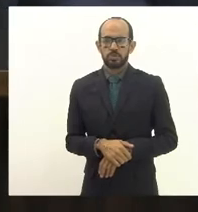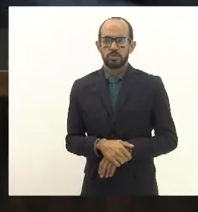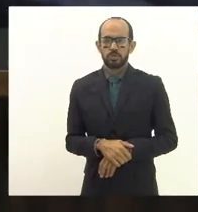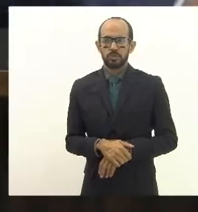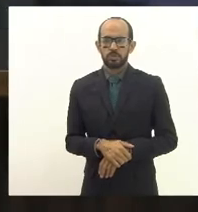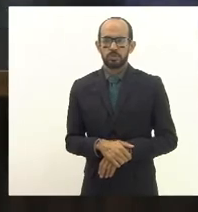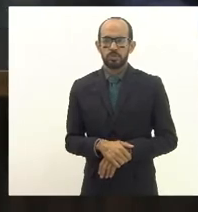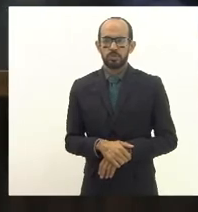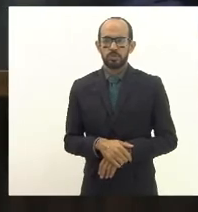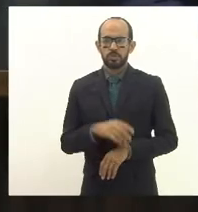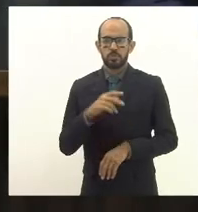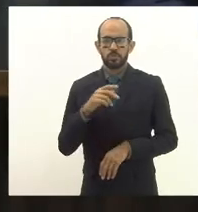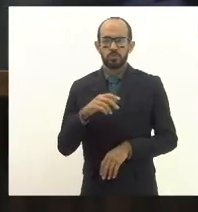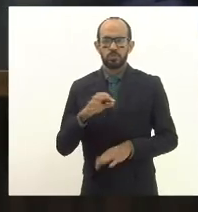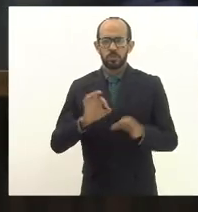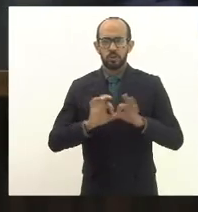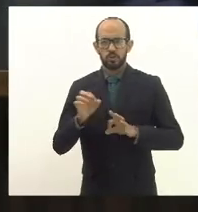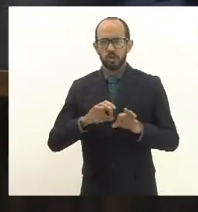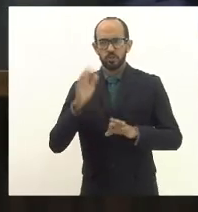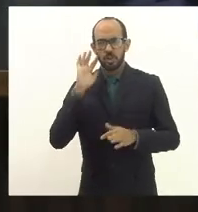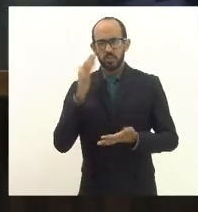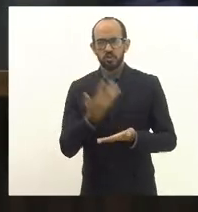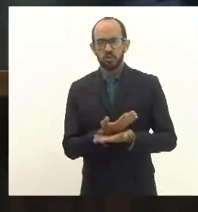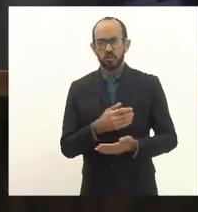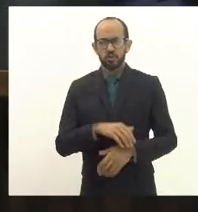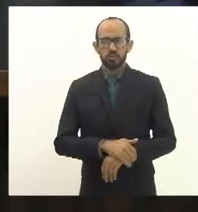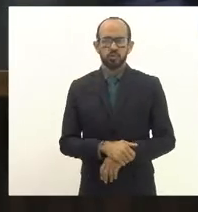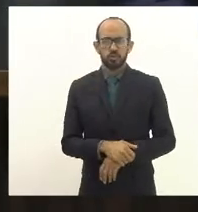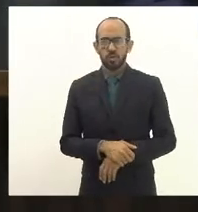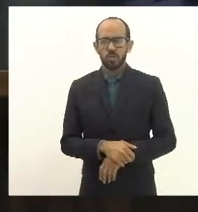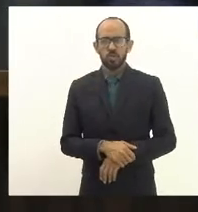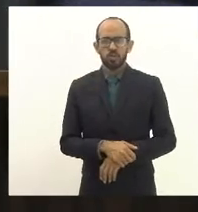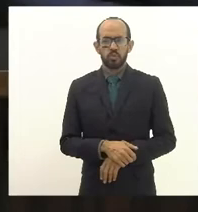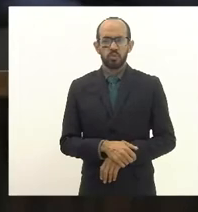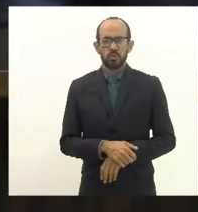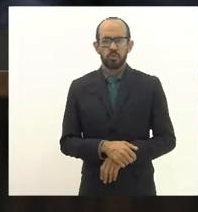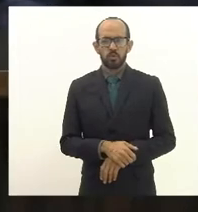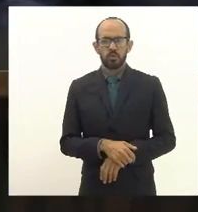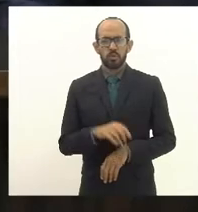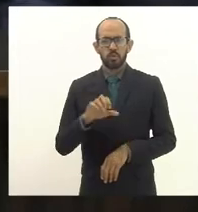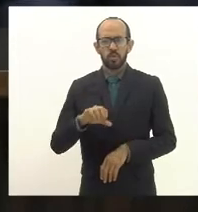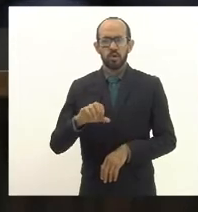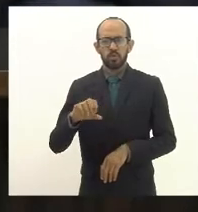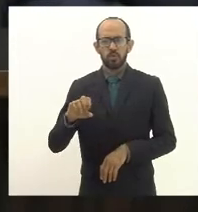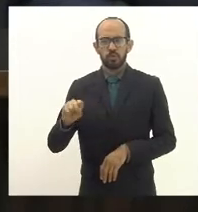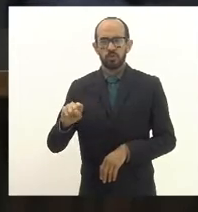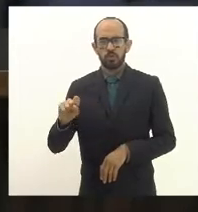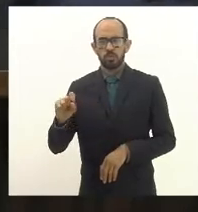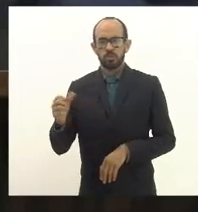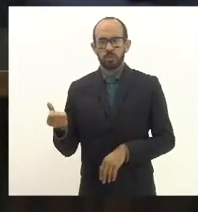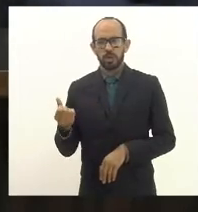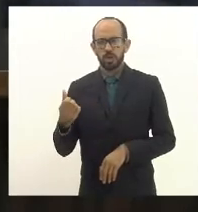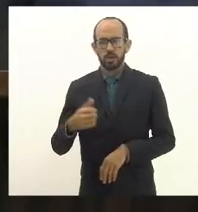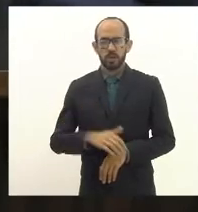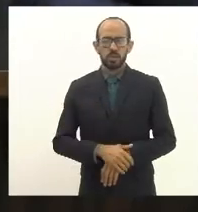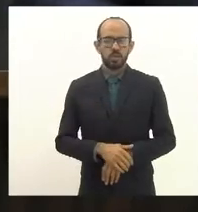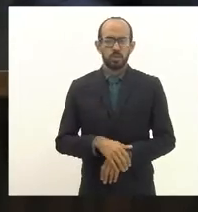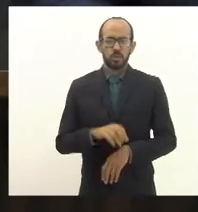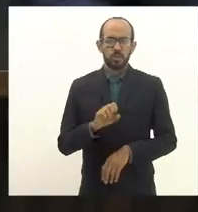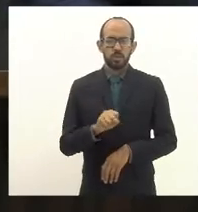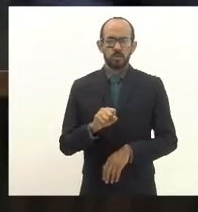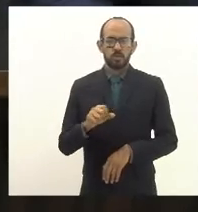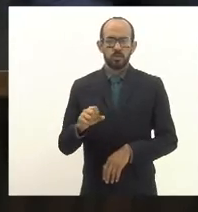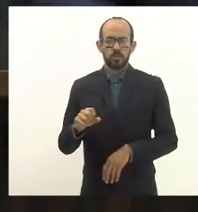Projeto de resolução 972 de 2022, 981 de 22, 986 de 22, 974 de